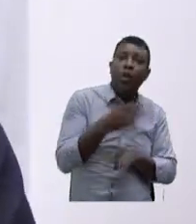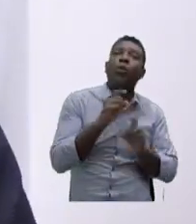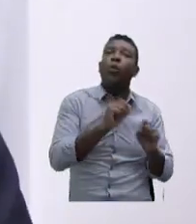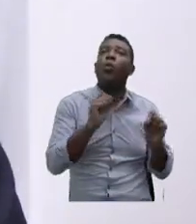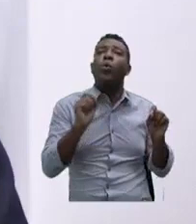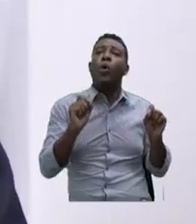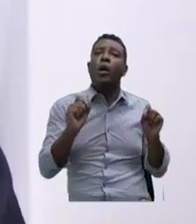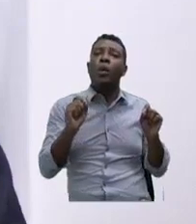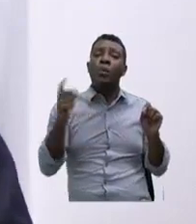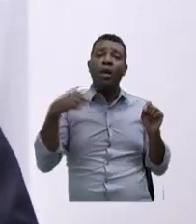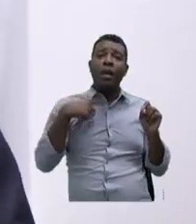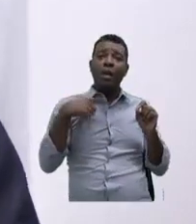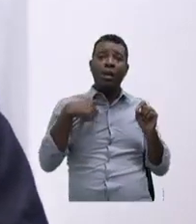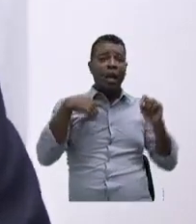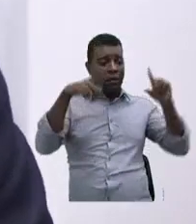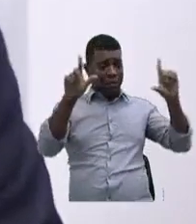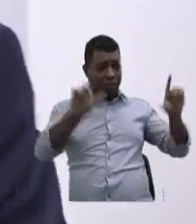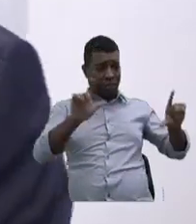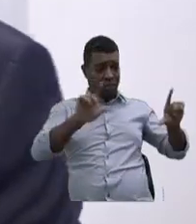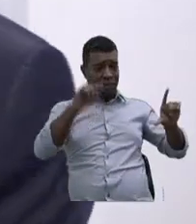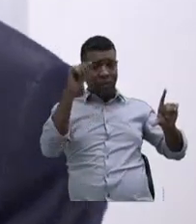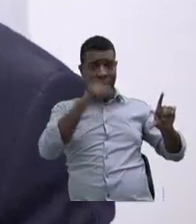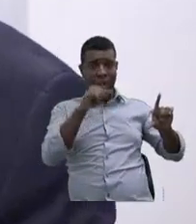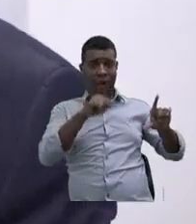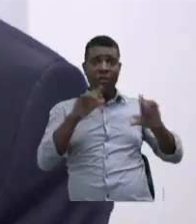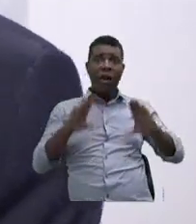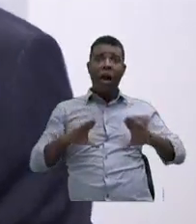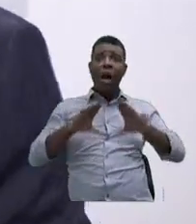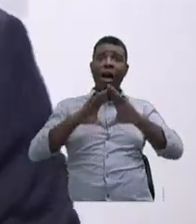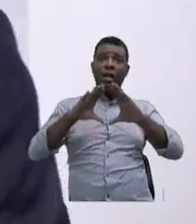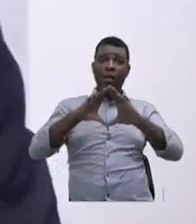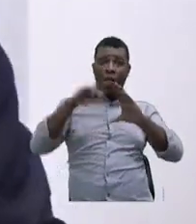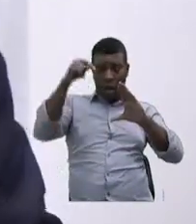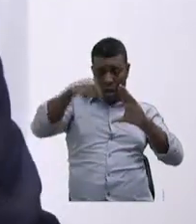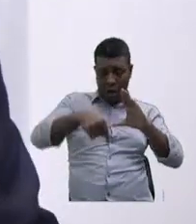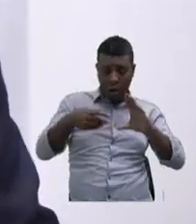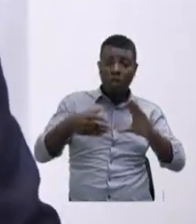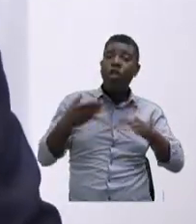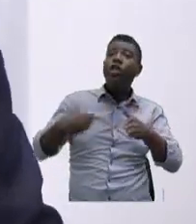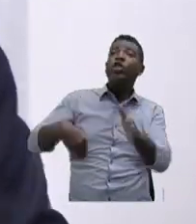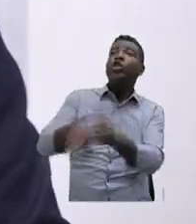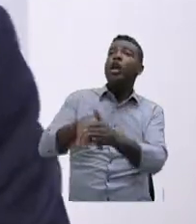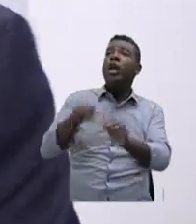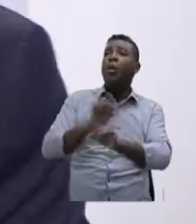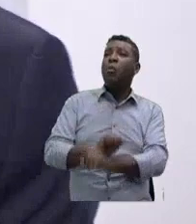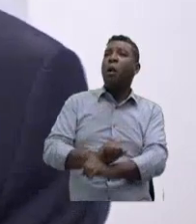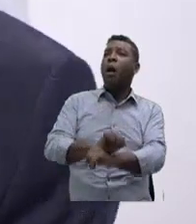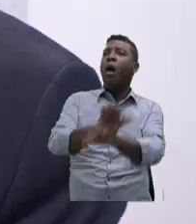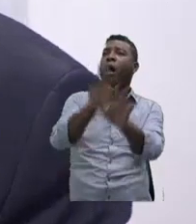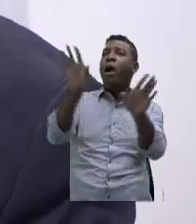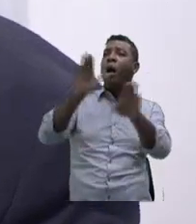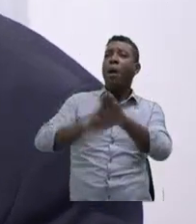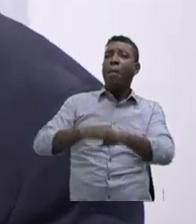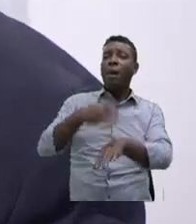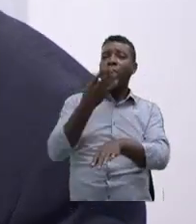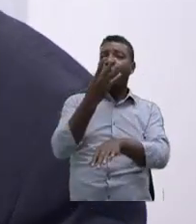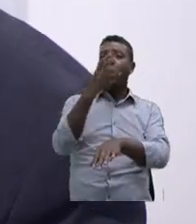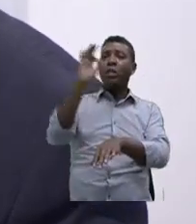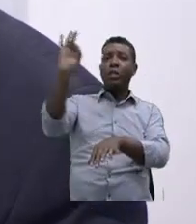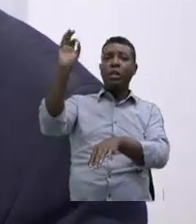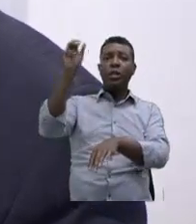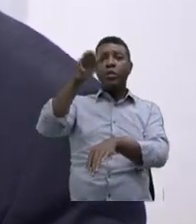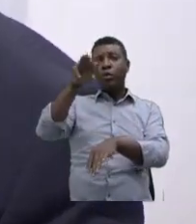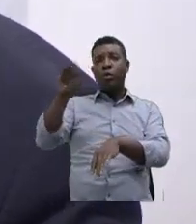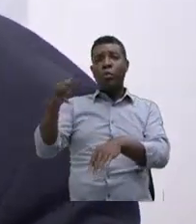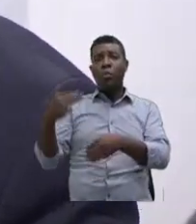TV Assembleia que hoje chega em mais de 400 municípios mineiros e que tem um trabalho muito próximo às